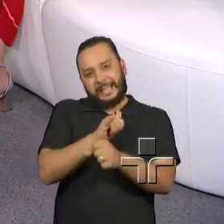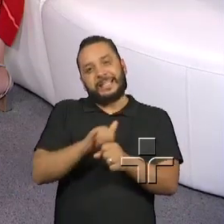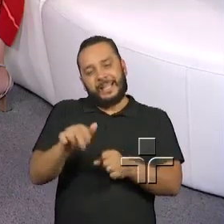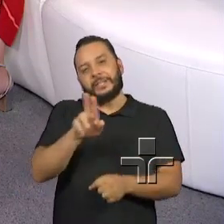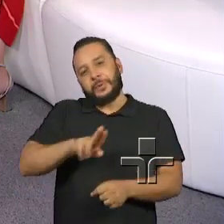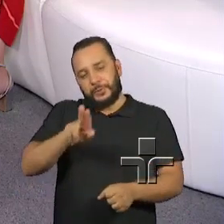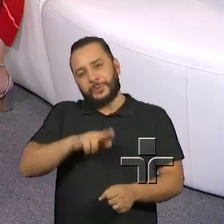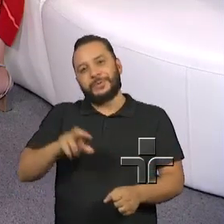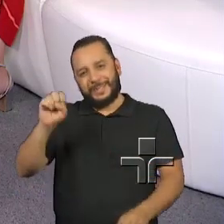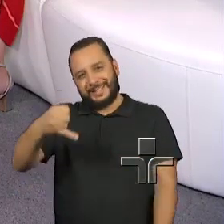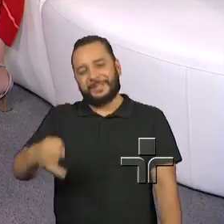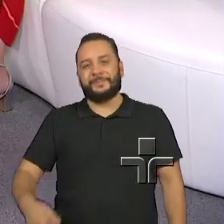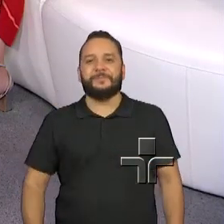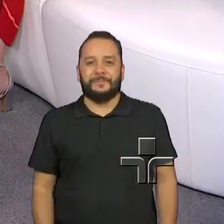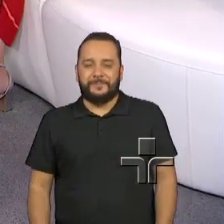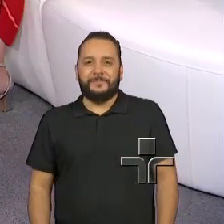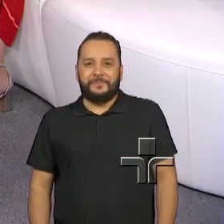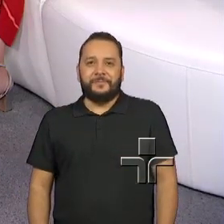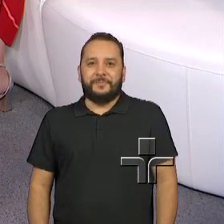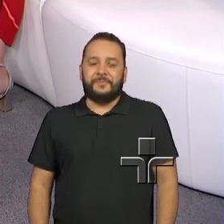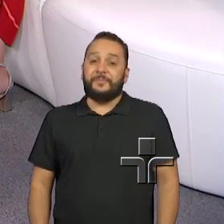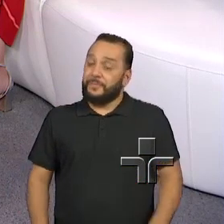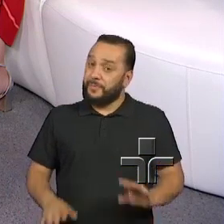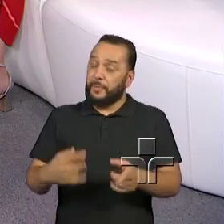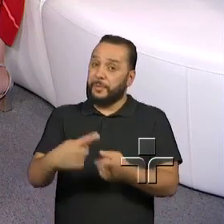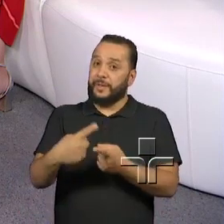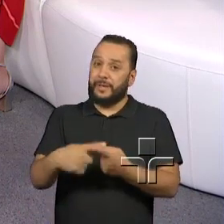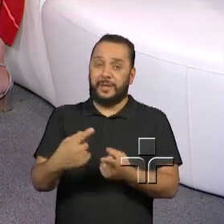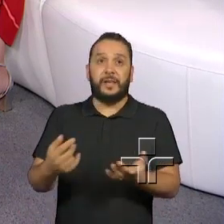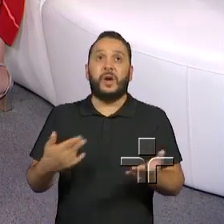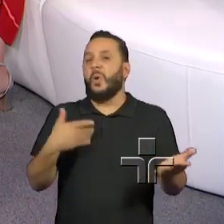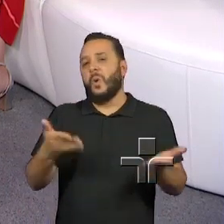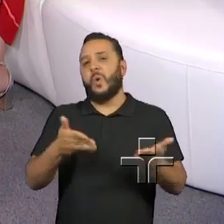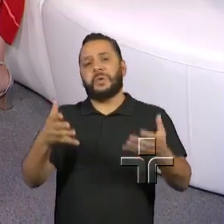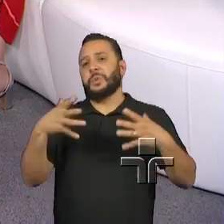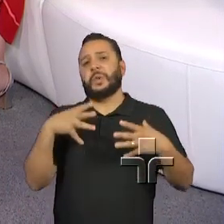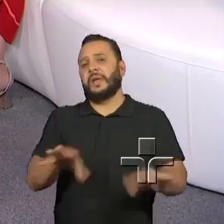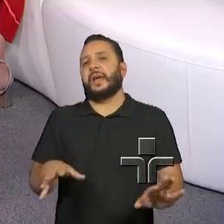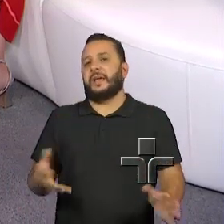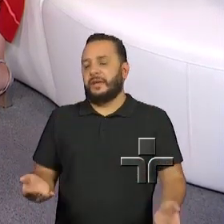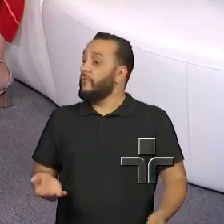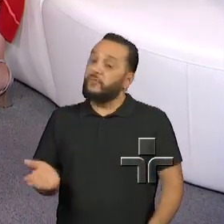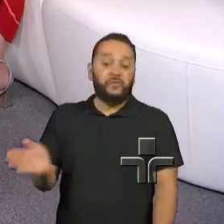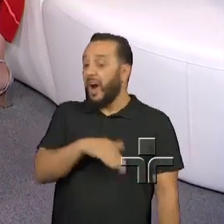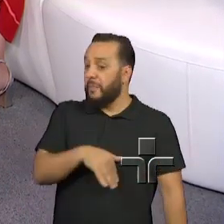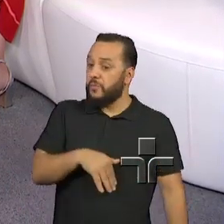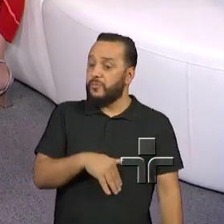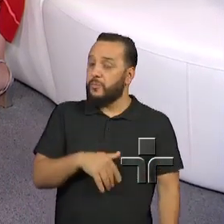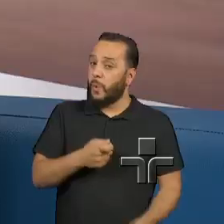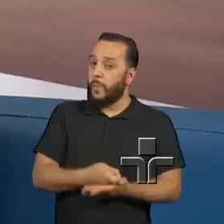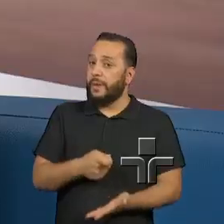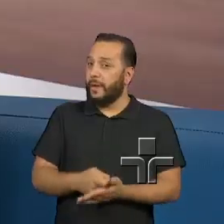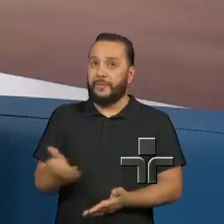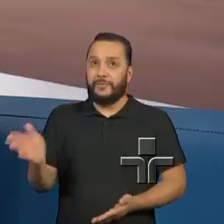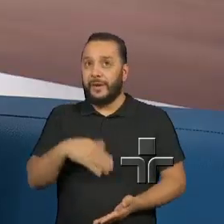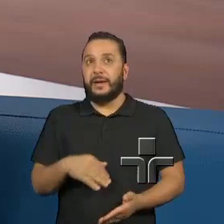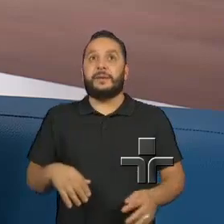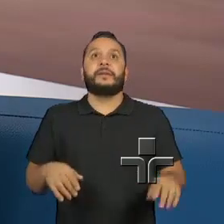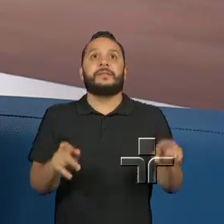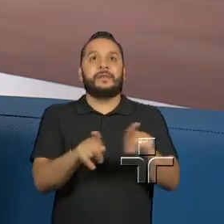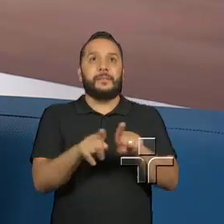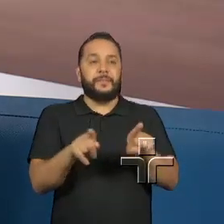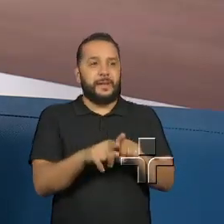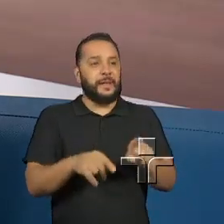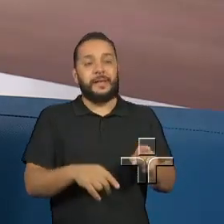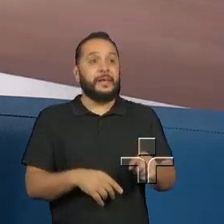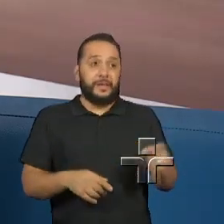vezes a gente usa. Porque você fica argumentando. Não, hoje eu não quero, não tem que querer, né? Mas nós também, né? Ai, que delícia,